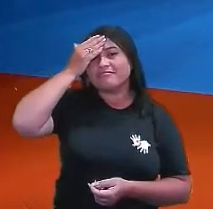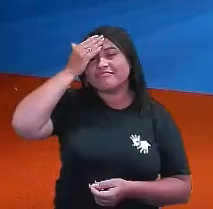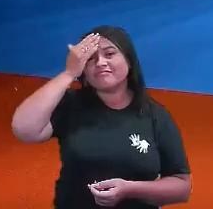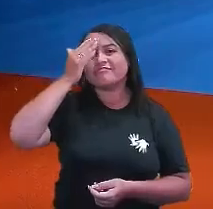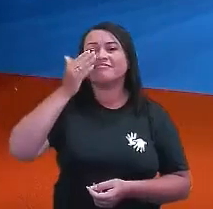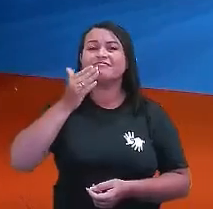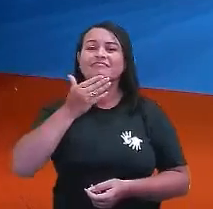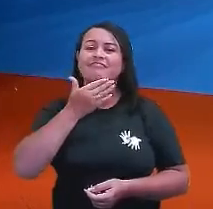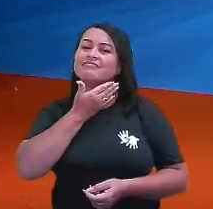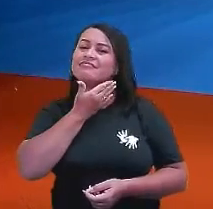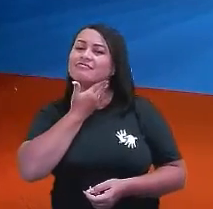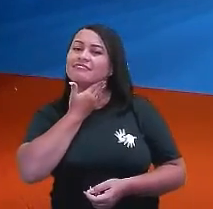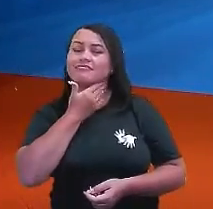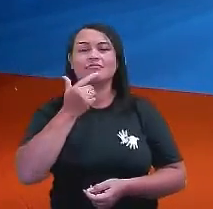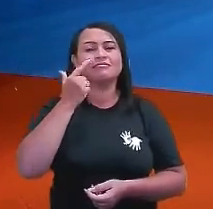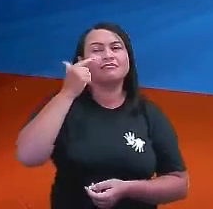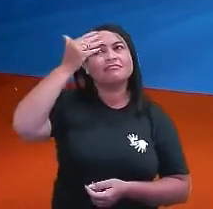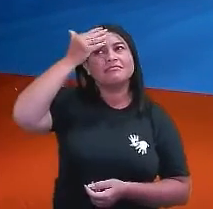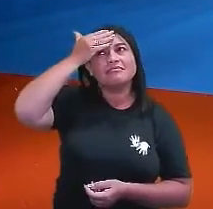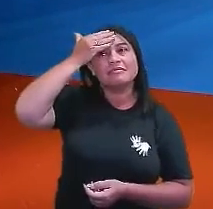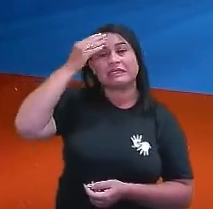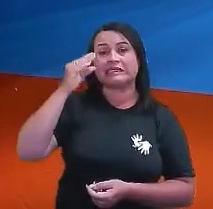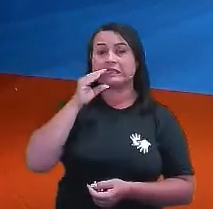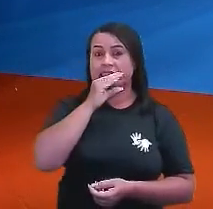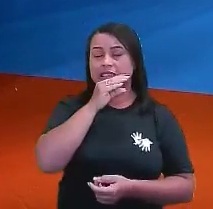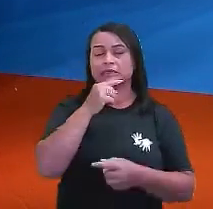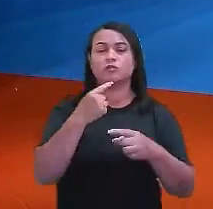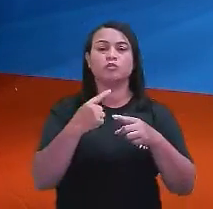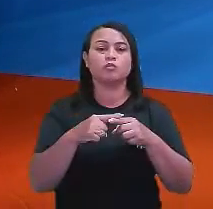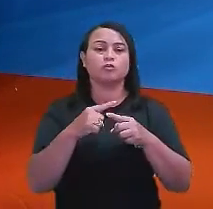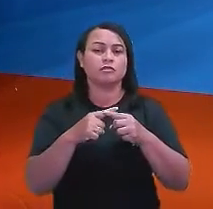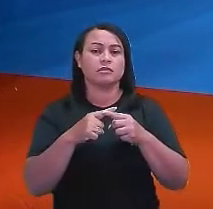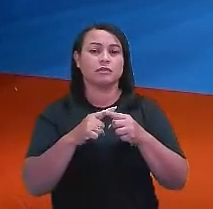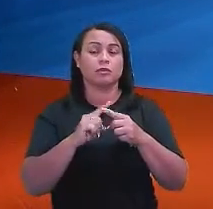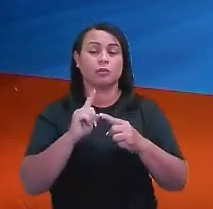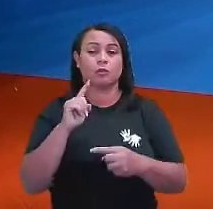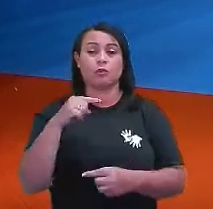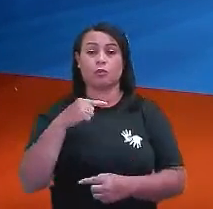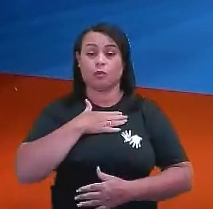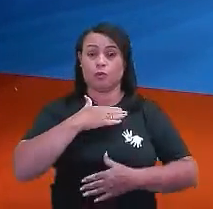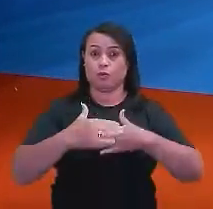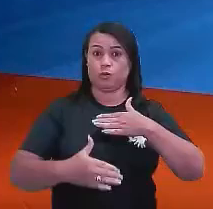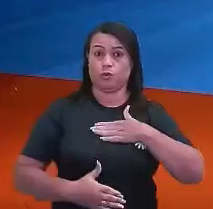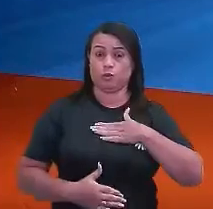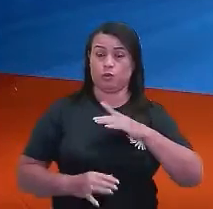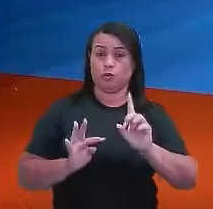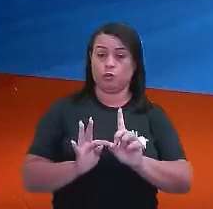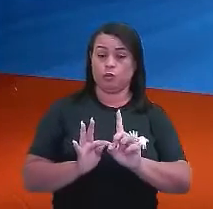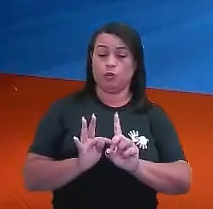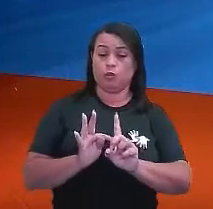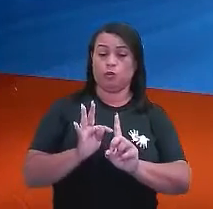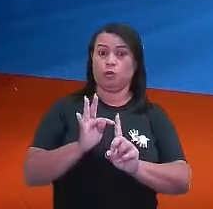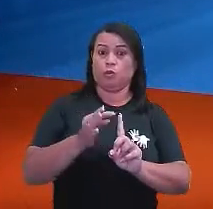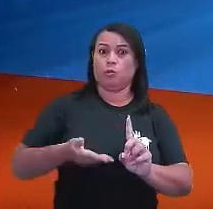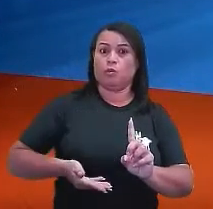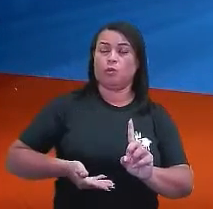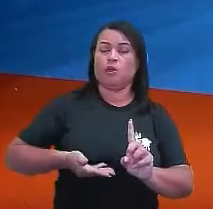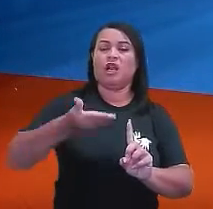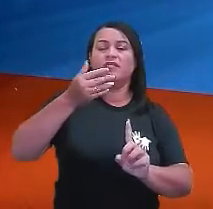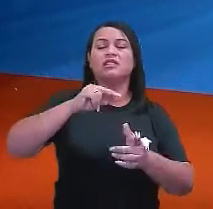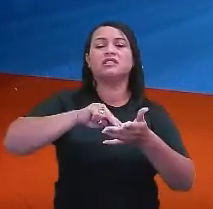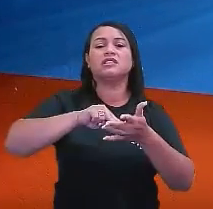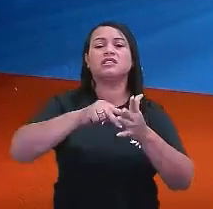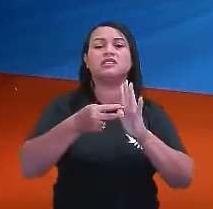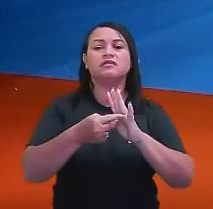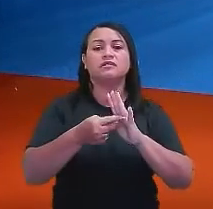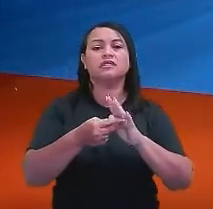da gente para saber se a gente está quente. Por quê? Quando a nossa temperatura eleva, é sinal de que a gente está com